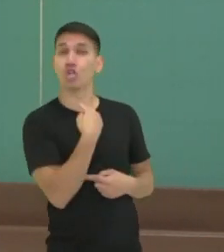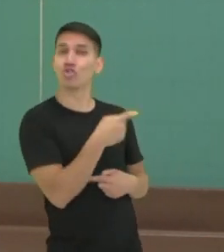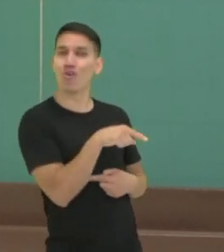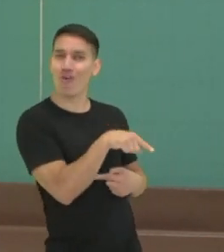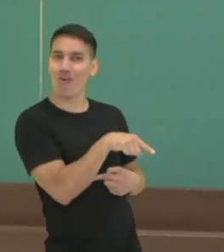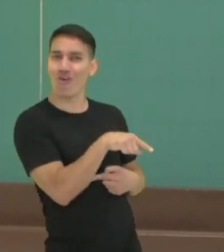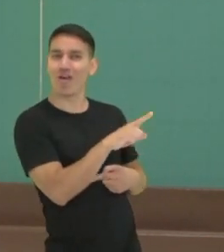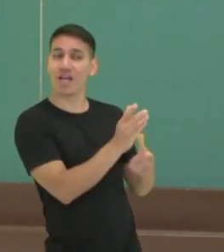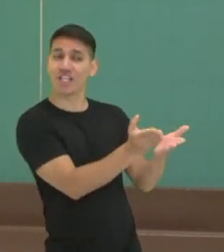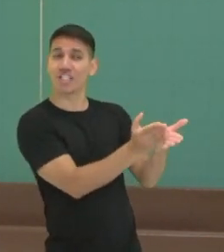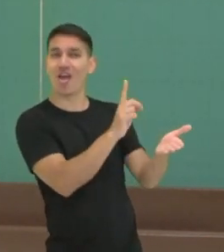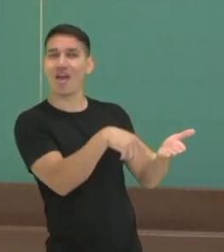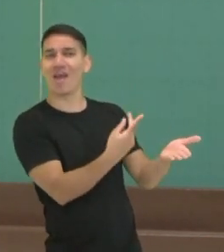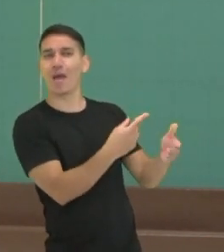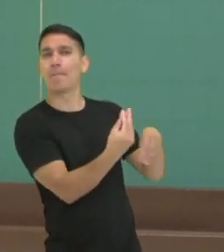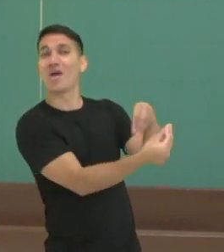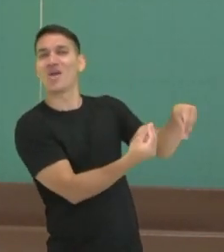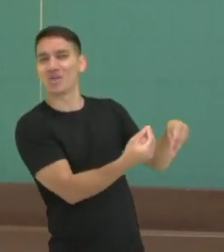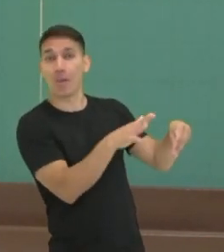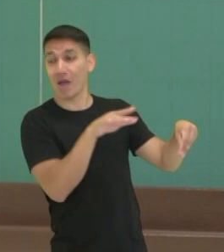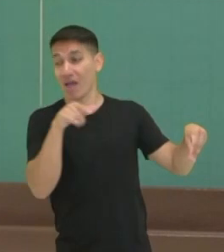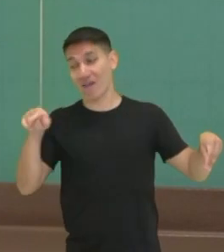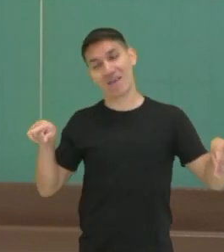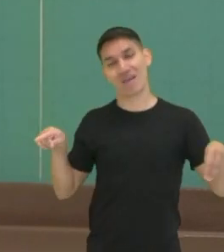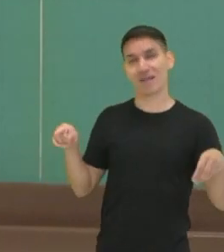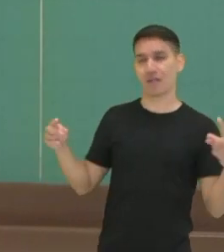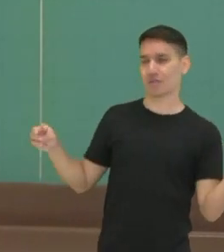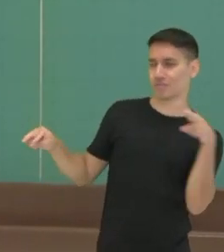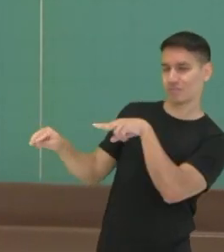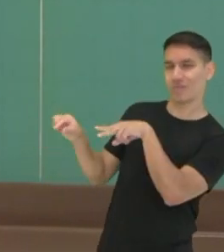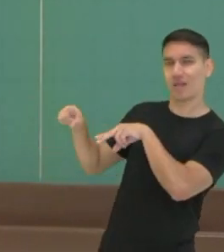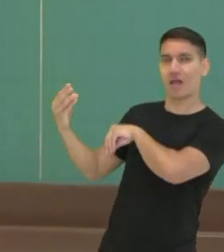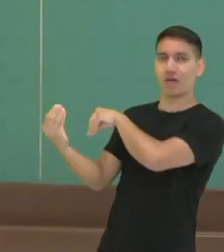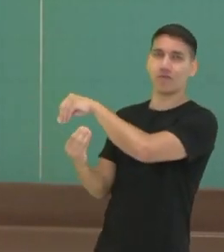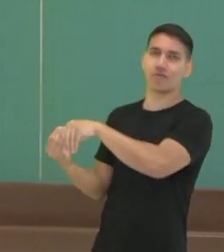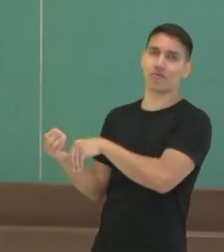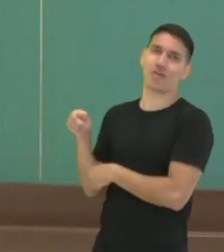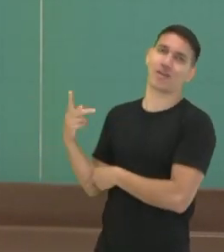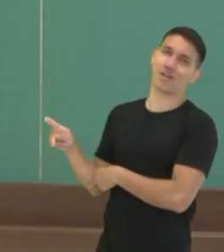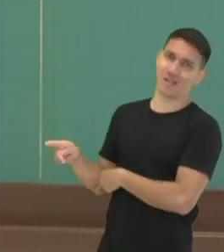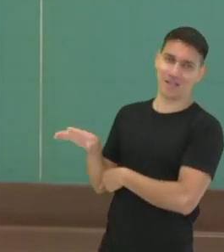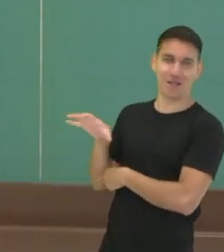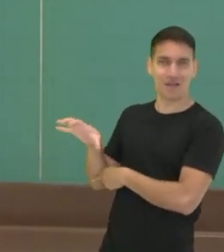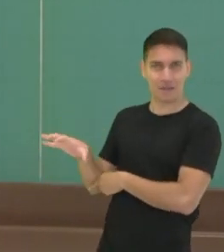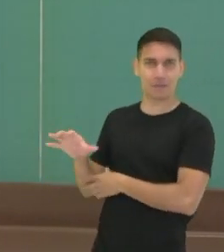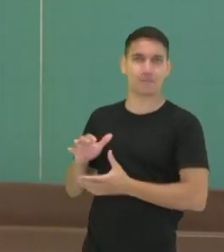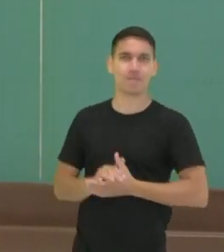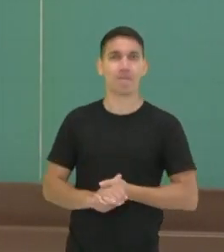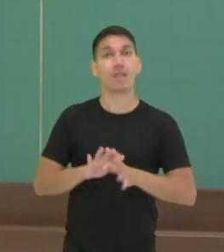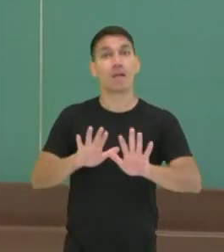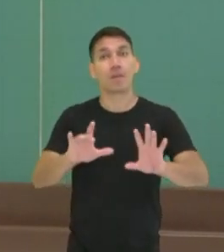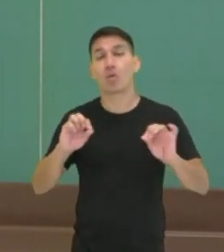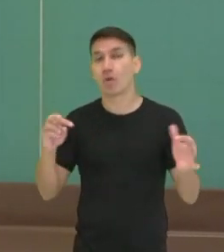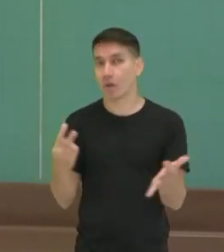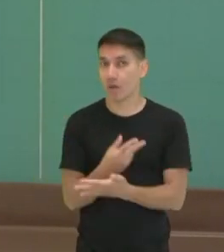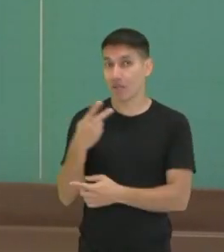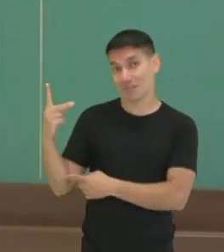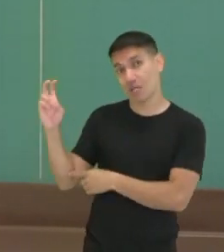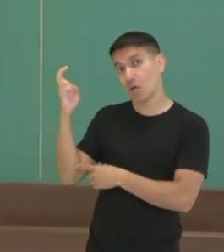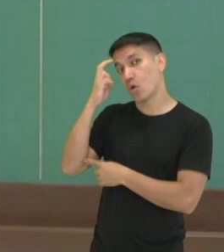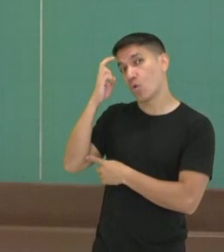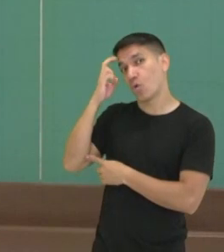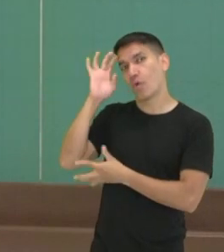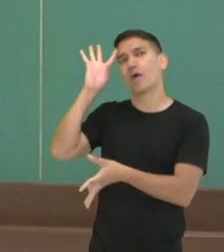muito antigas, religiões rupestres ou antigas. Mas, na nossa concepção, eles eram pagãos, mas só que a cultura deles,